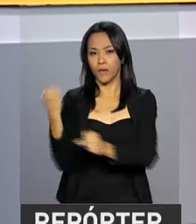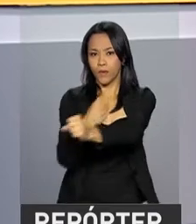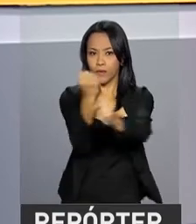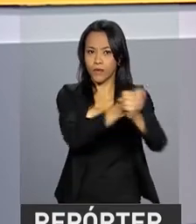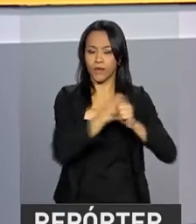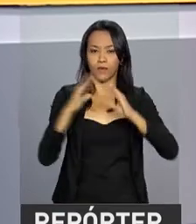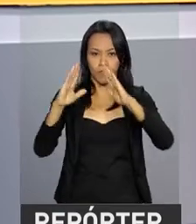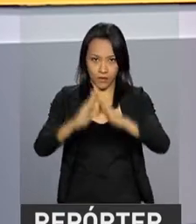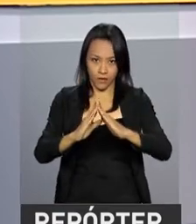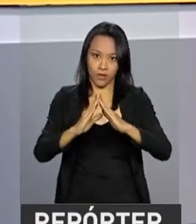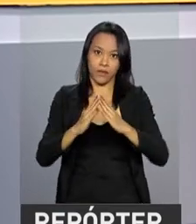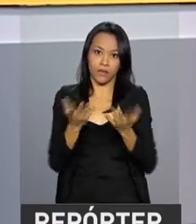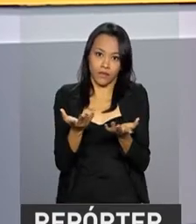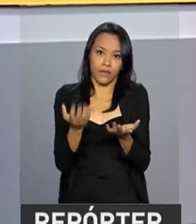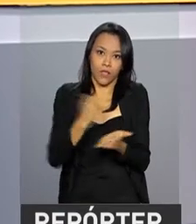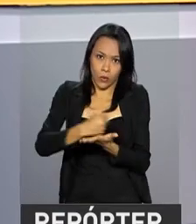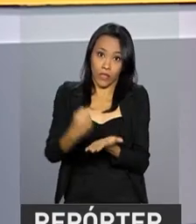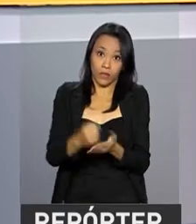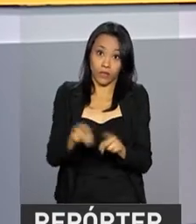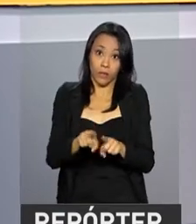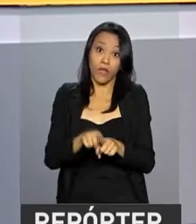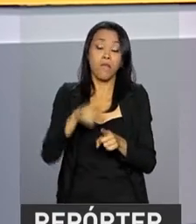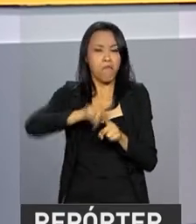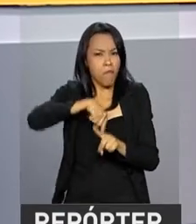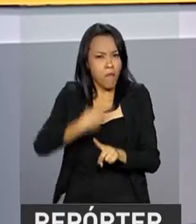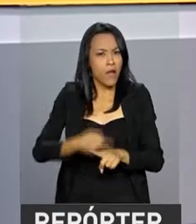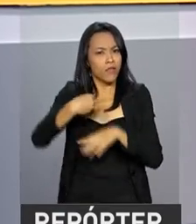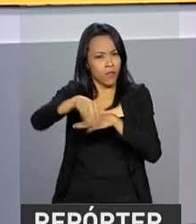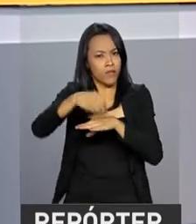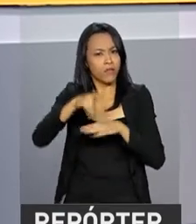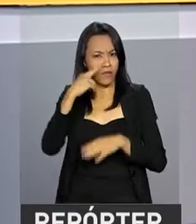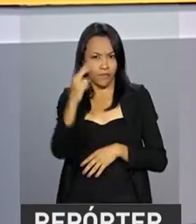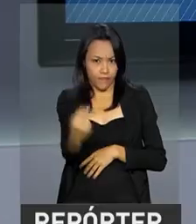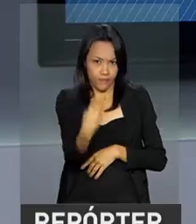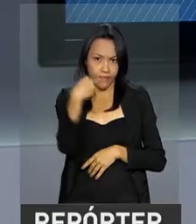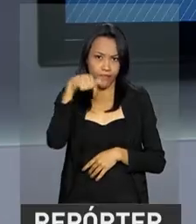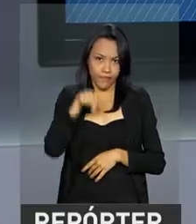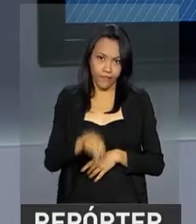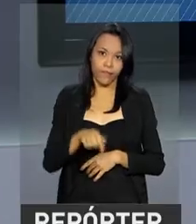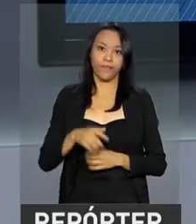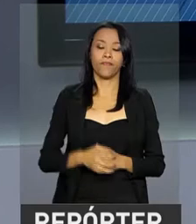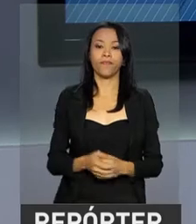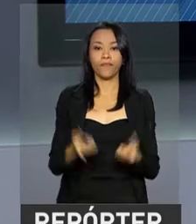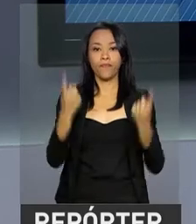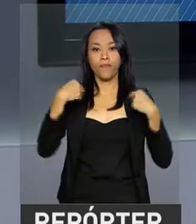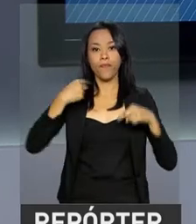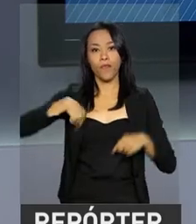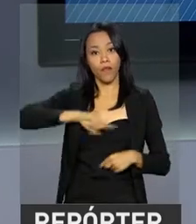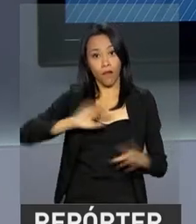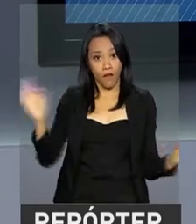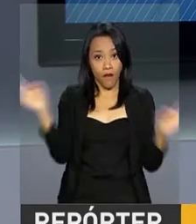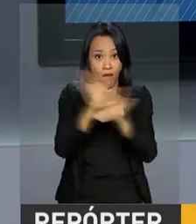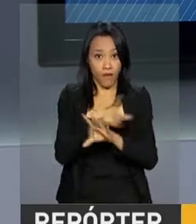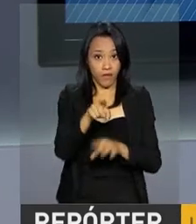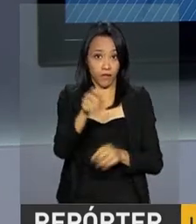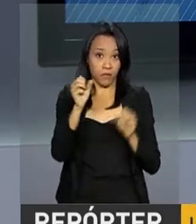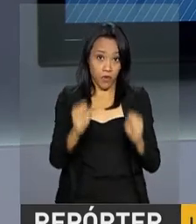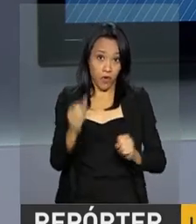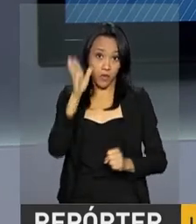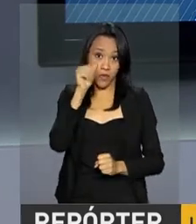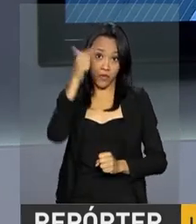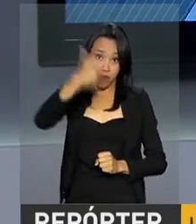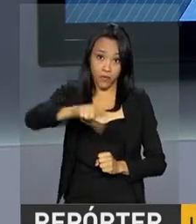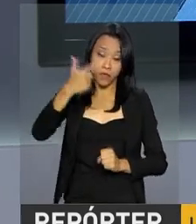para contratação. Mais informações nos nossos boletins de hora em hora. Nós ficamos por aqui. Você pode rever as reportagens